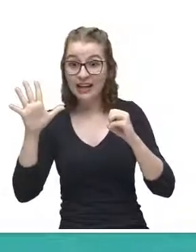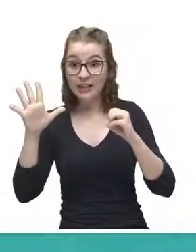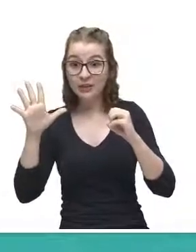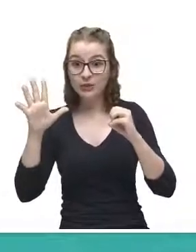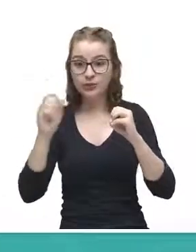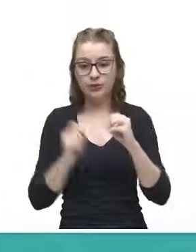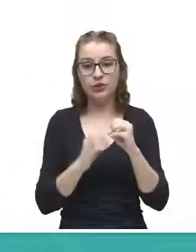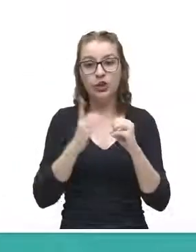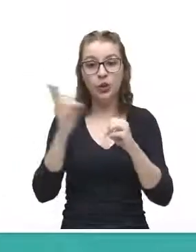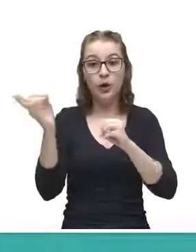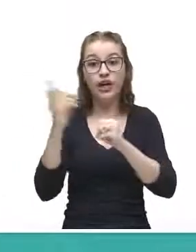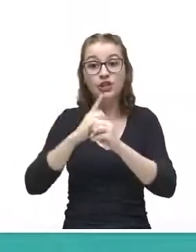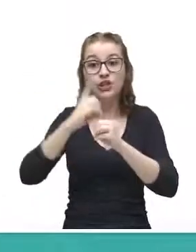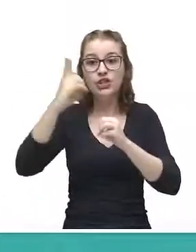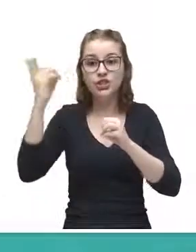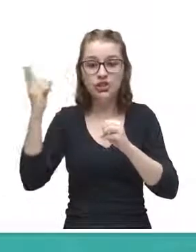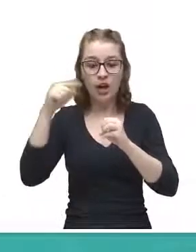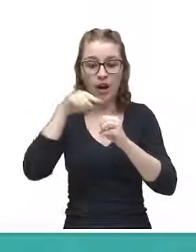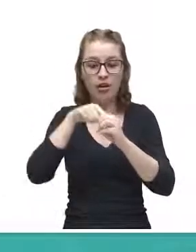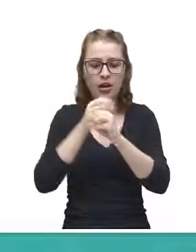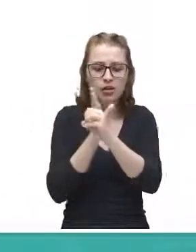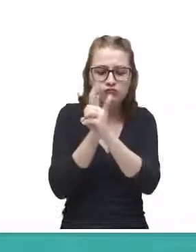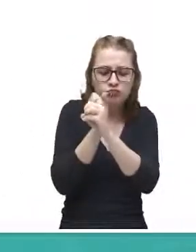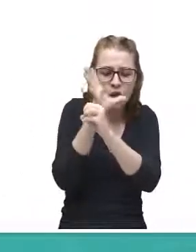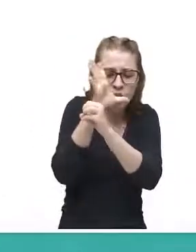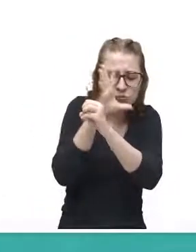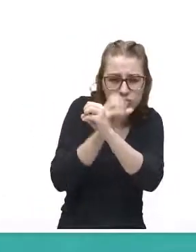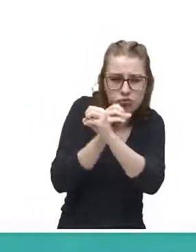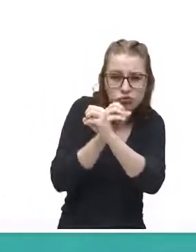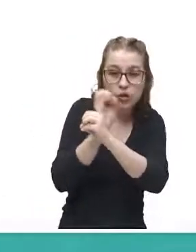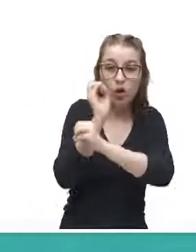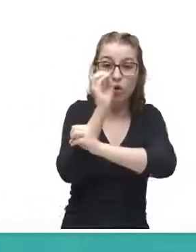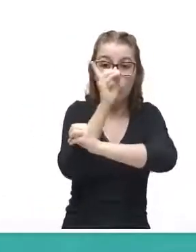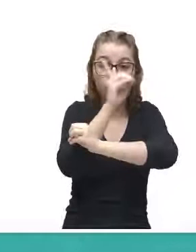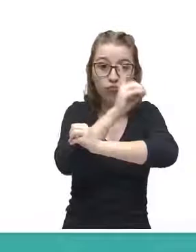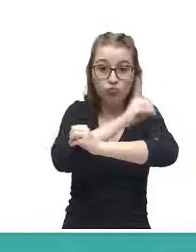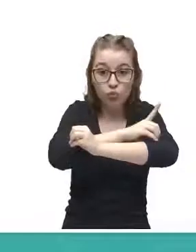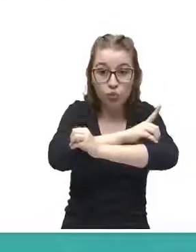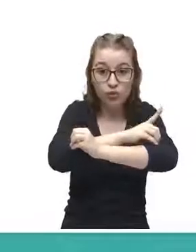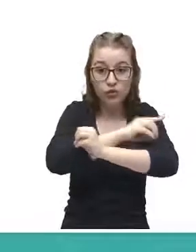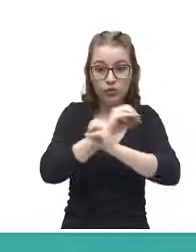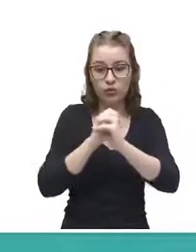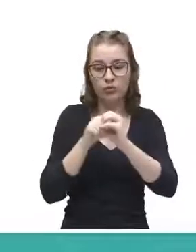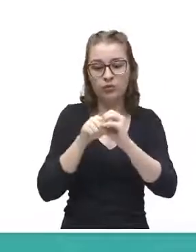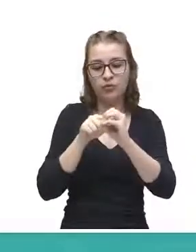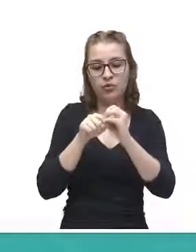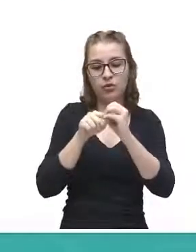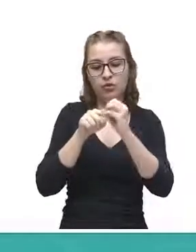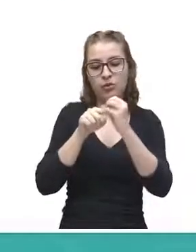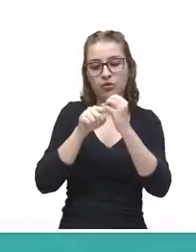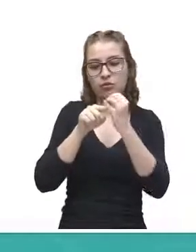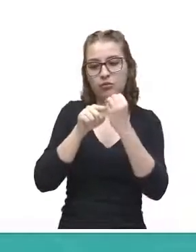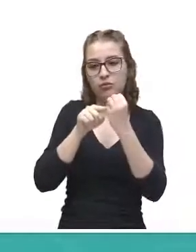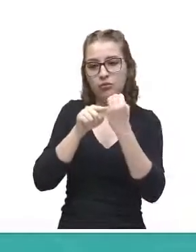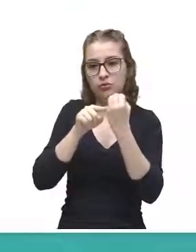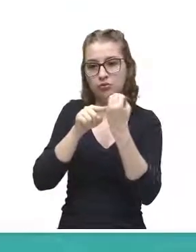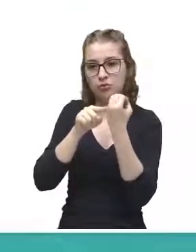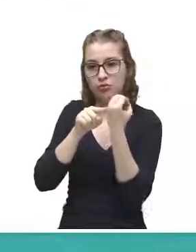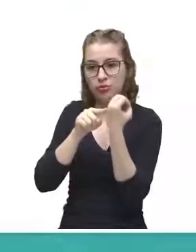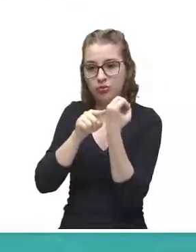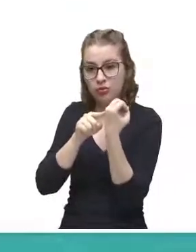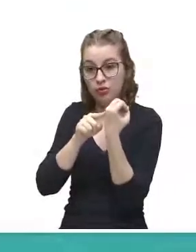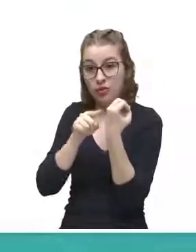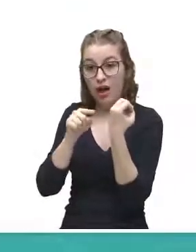que for girando, vai tendo aí o surgimento da noite. Isso também é conhecido como o